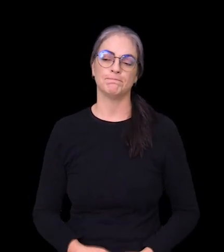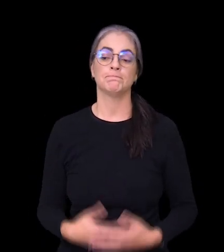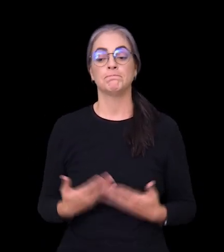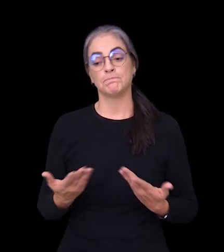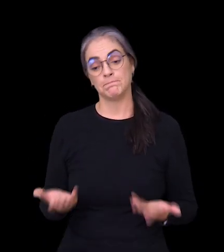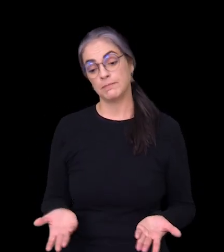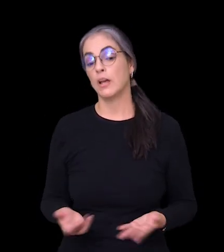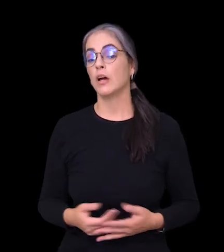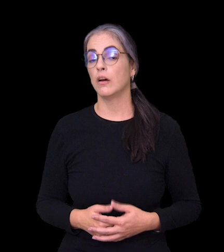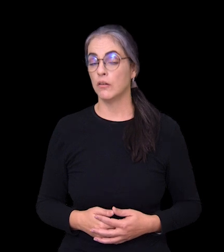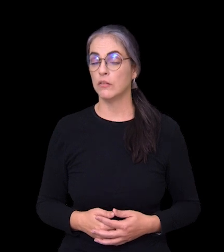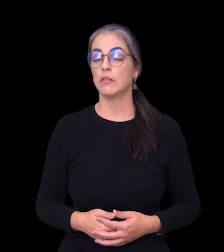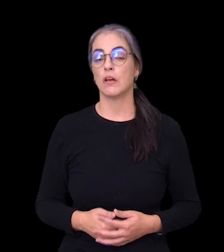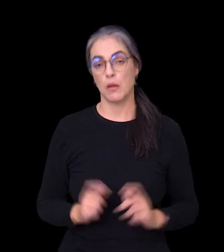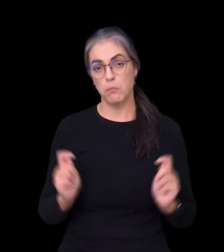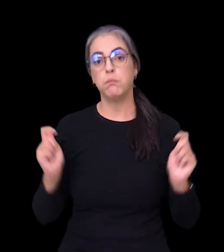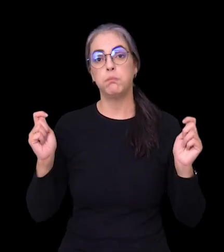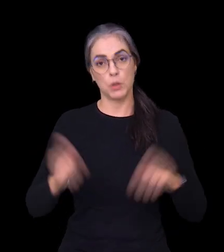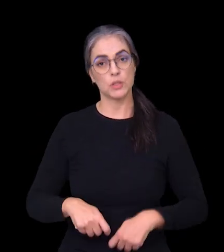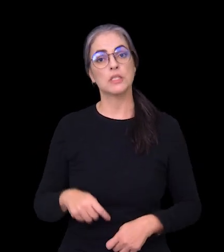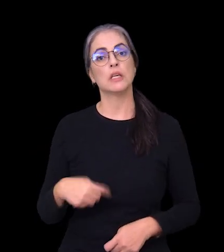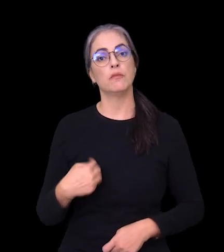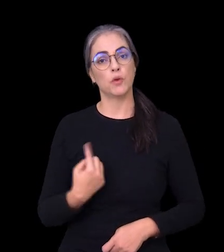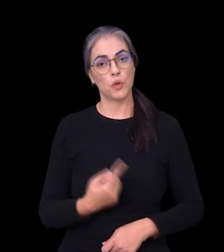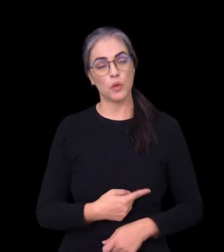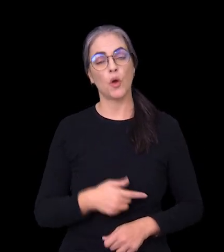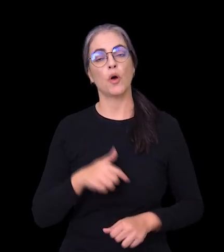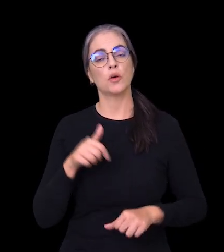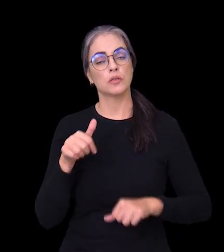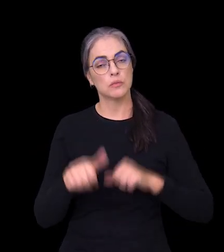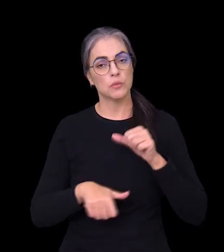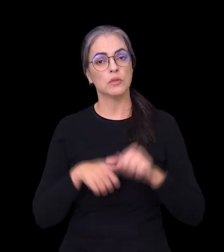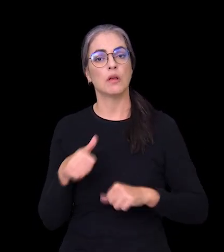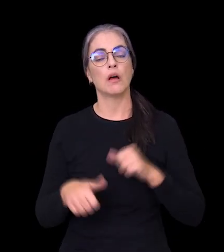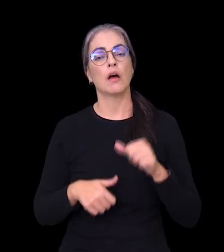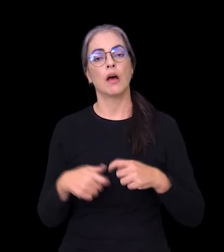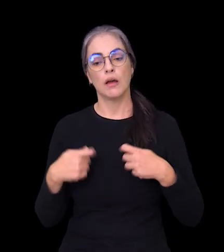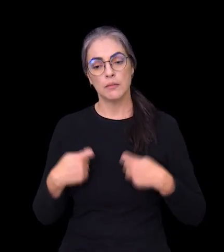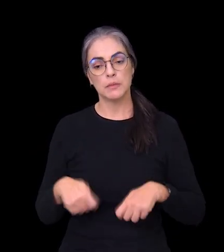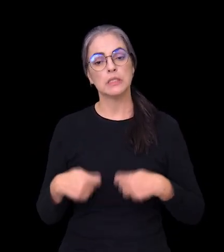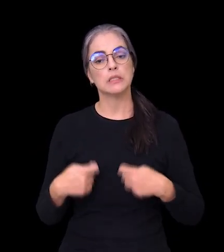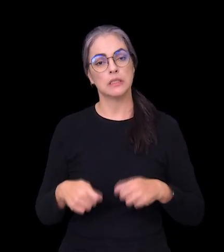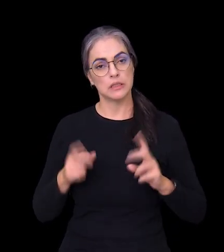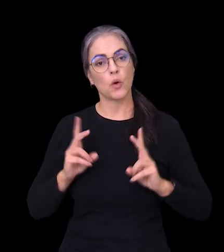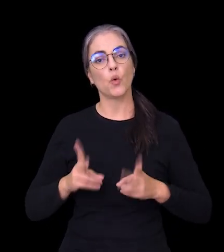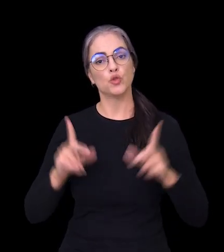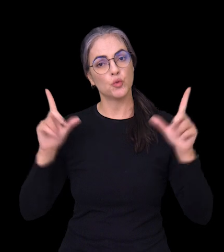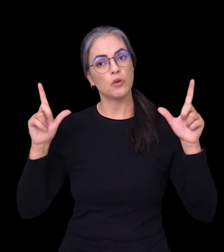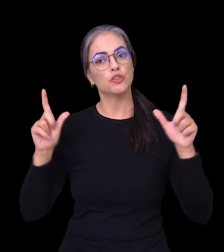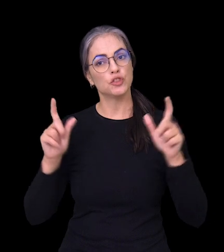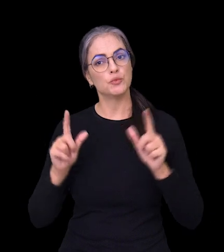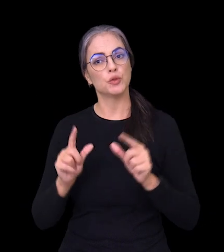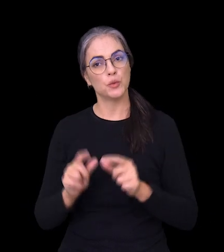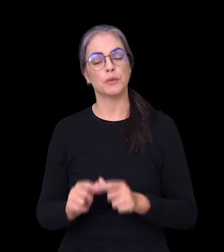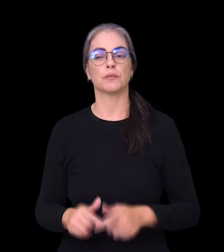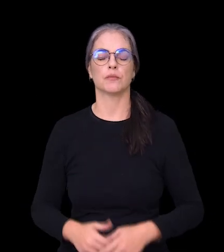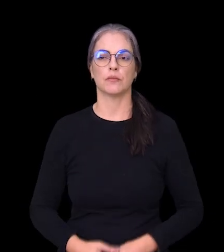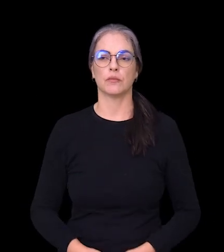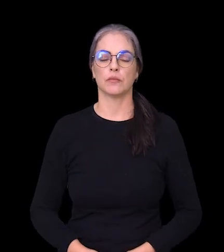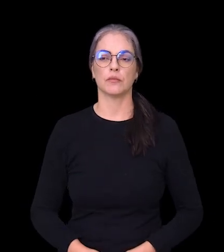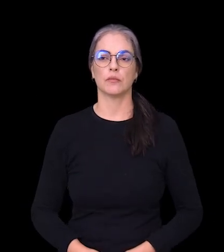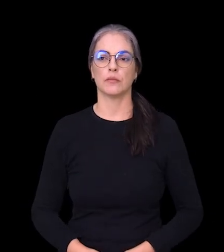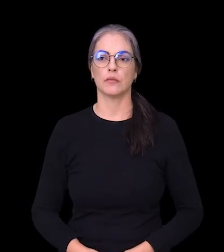possível a gente seguir uma trajetória de diminuir esses dados índices, incluem também né? os índices